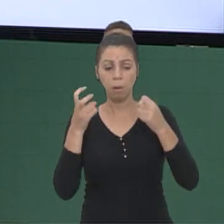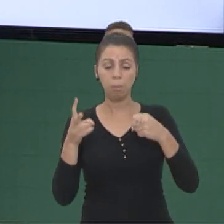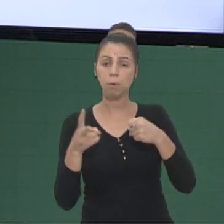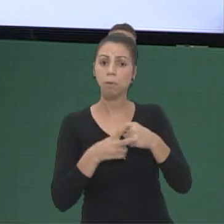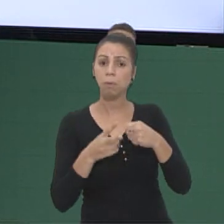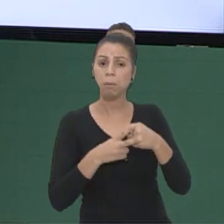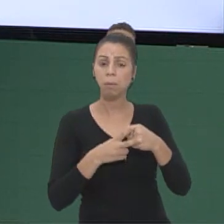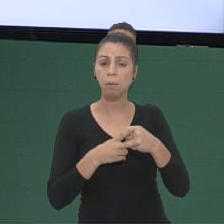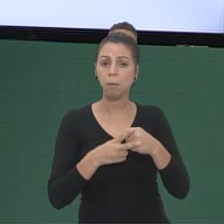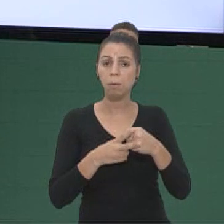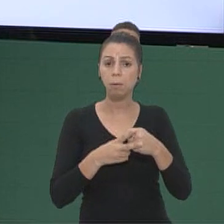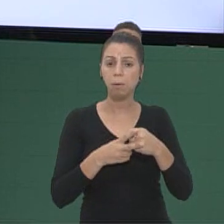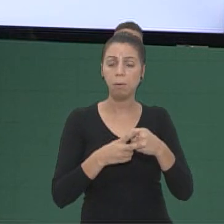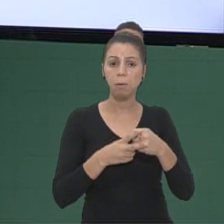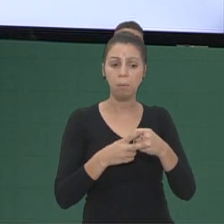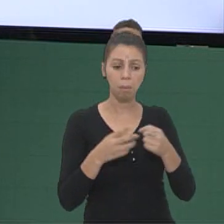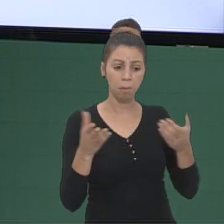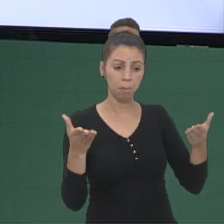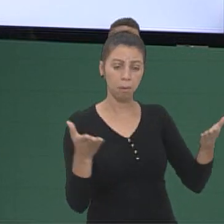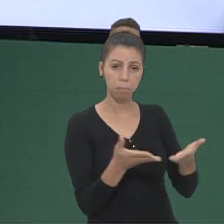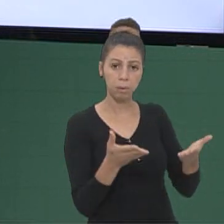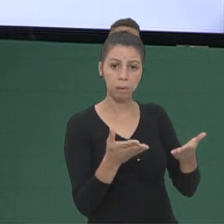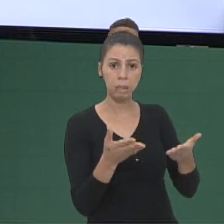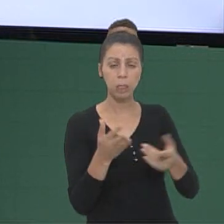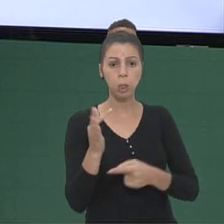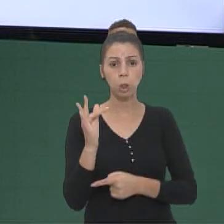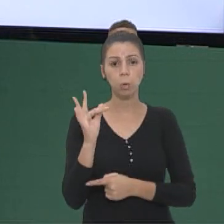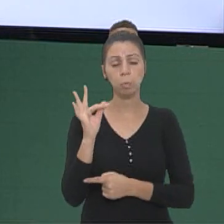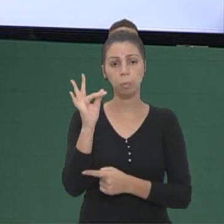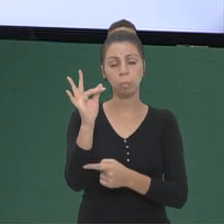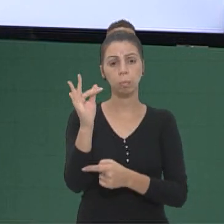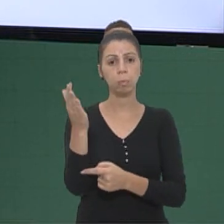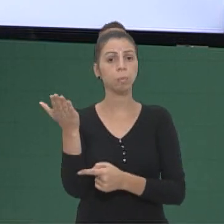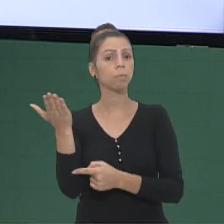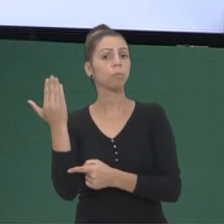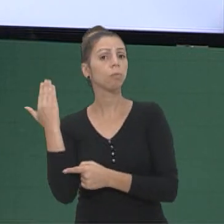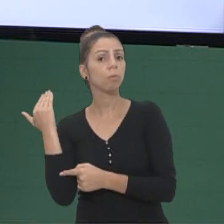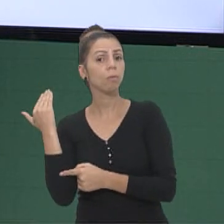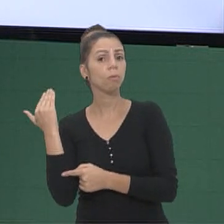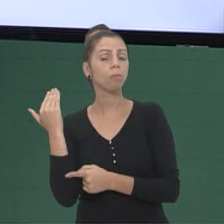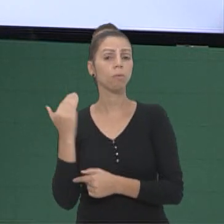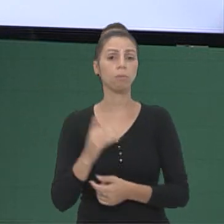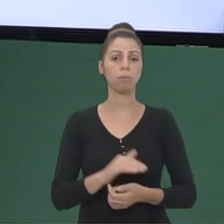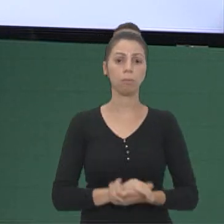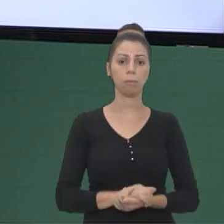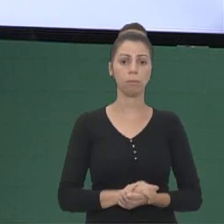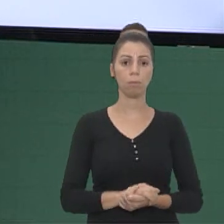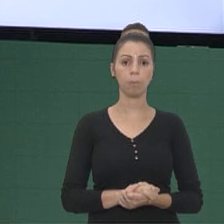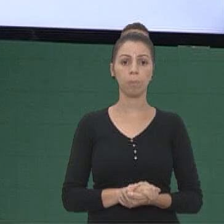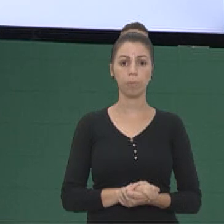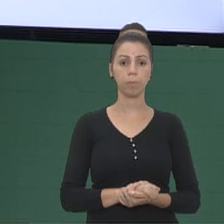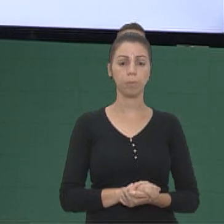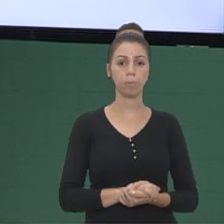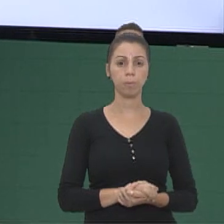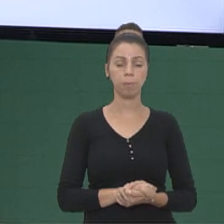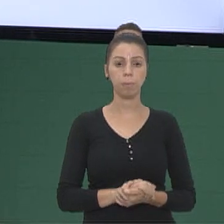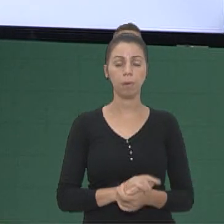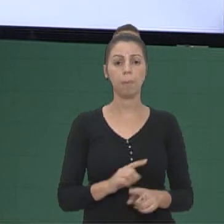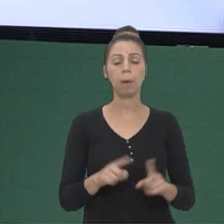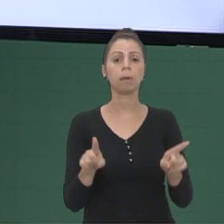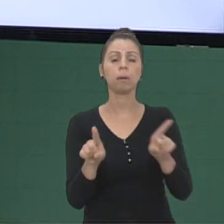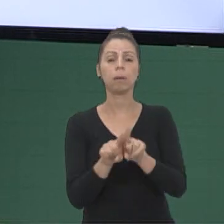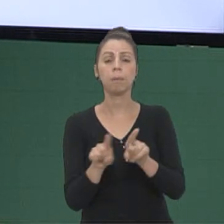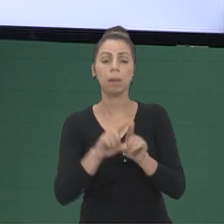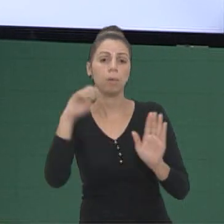temos. Presente, passado e futuro. Ok? Vamos seguindo aqui então. Além disso, nós temos alguns